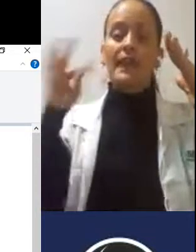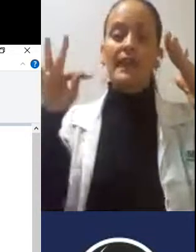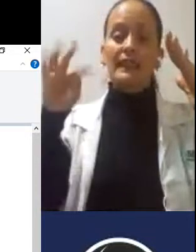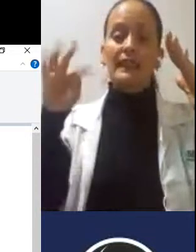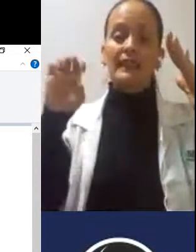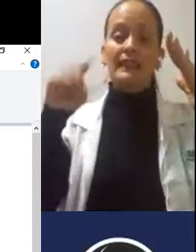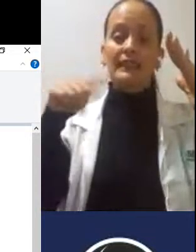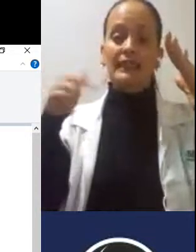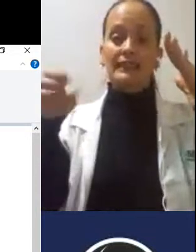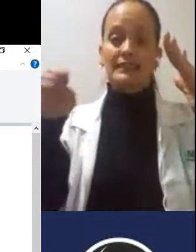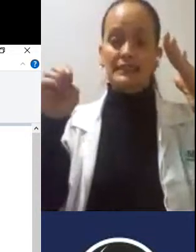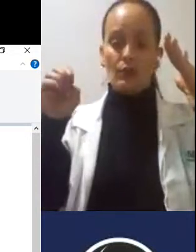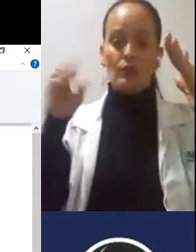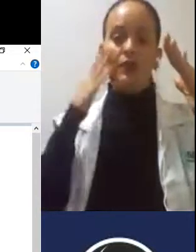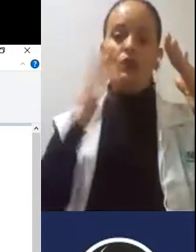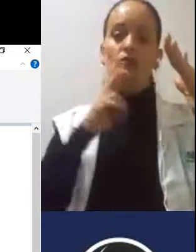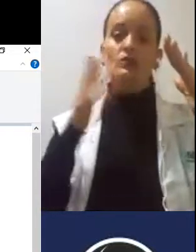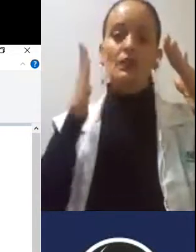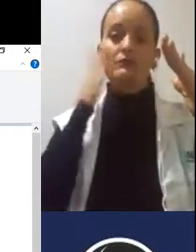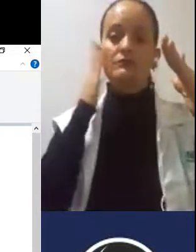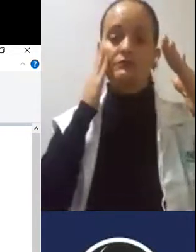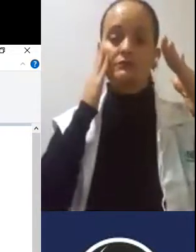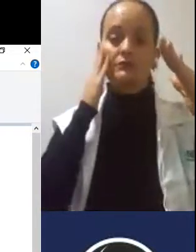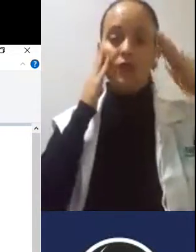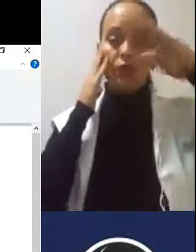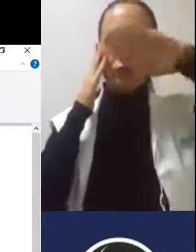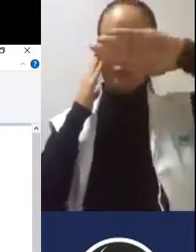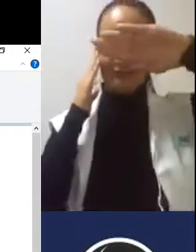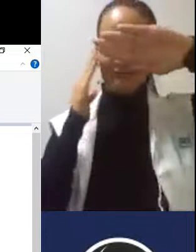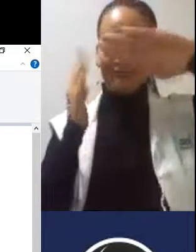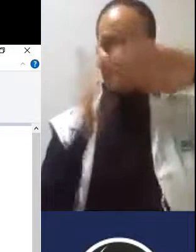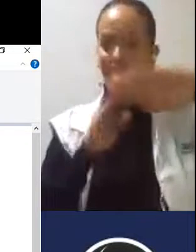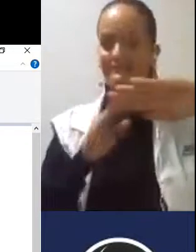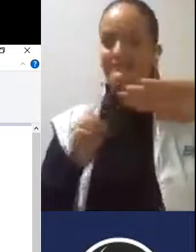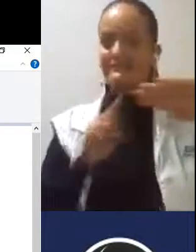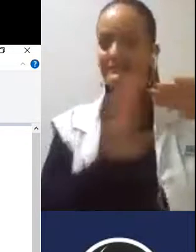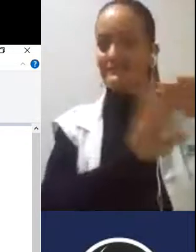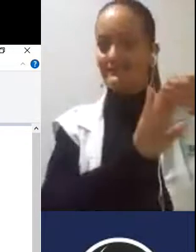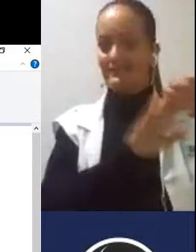que é a tensão. O que eu faço? Eu multiplico esses dois valores. Então, ó,